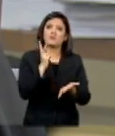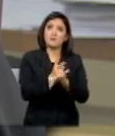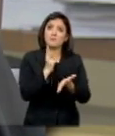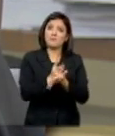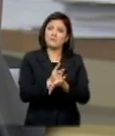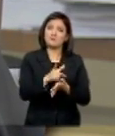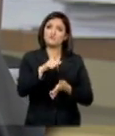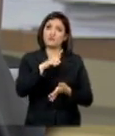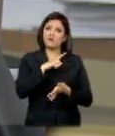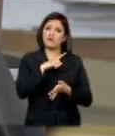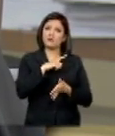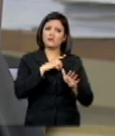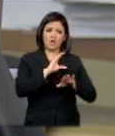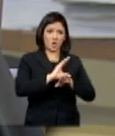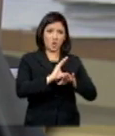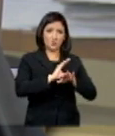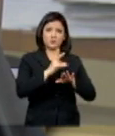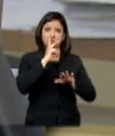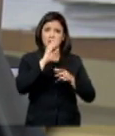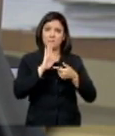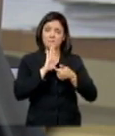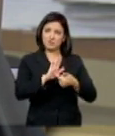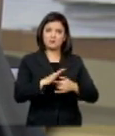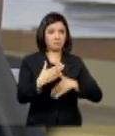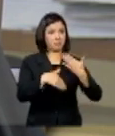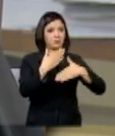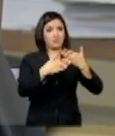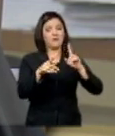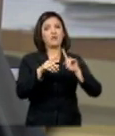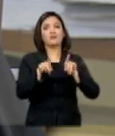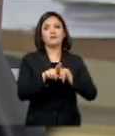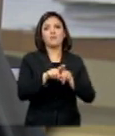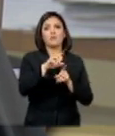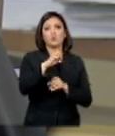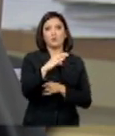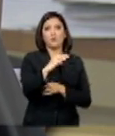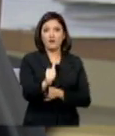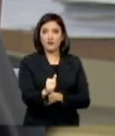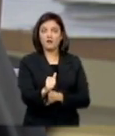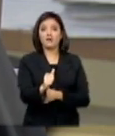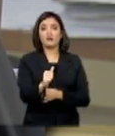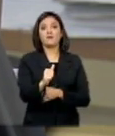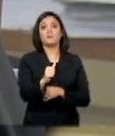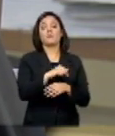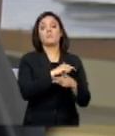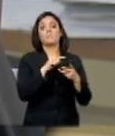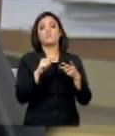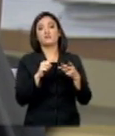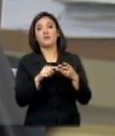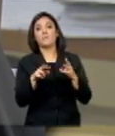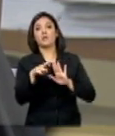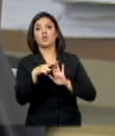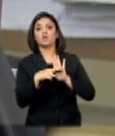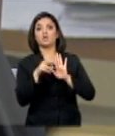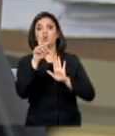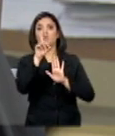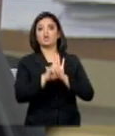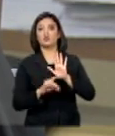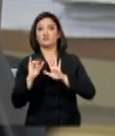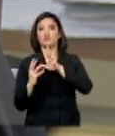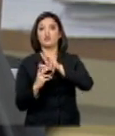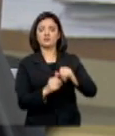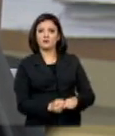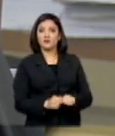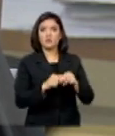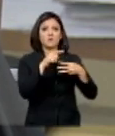previstos na constituição de 88 no estatuto da criança e do adolescente e nas normas do direito internacional ainda